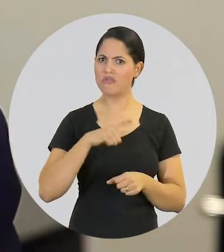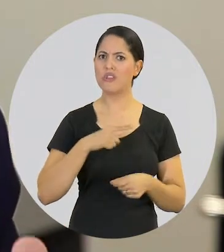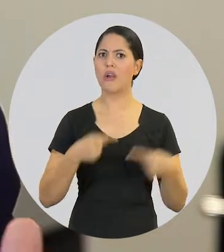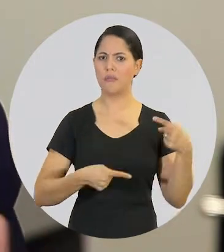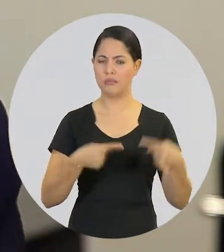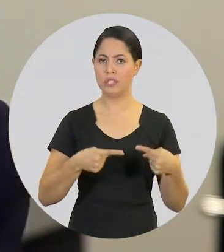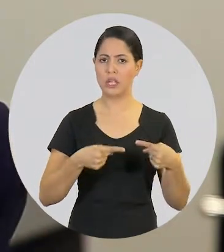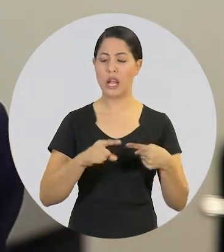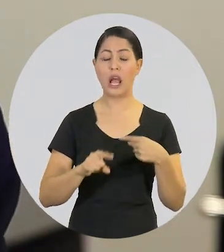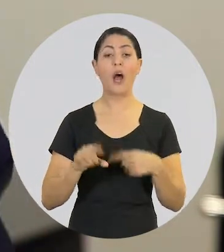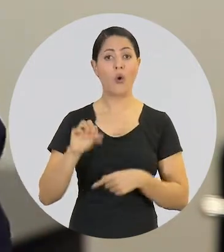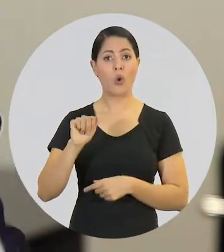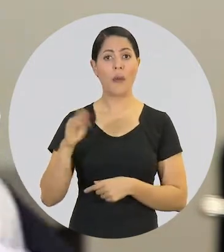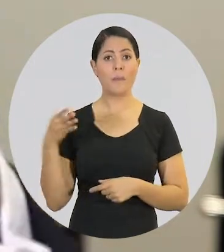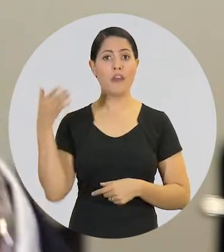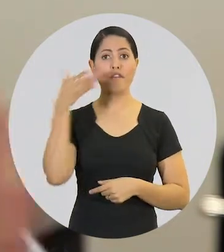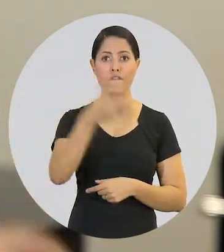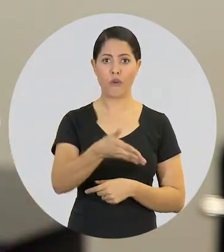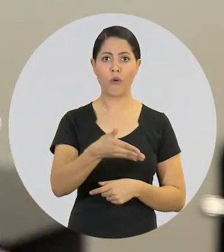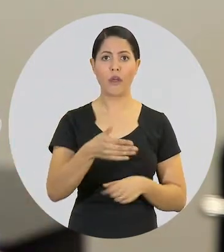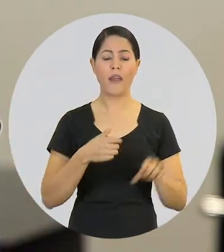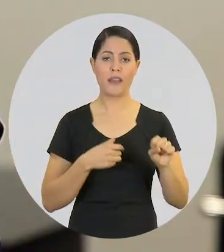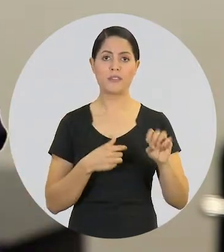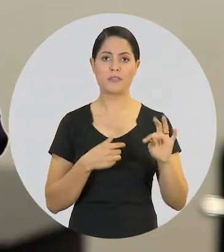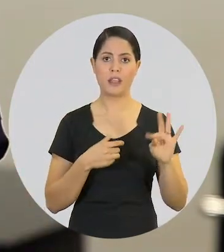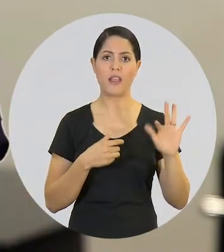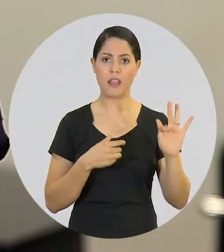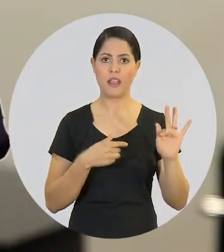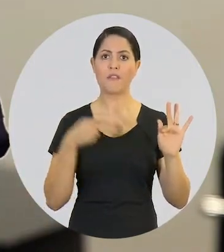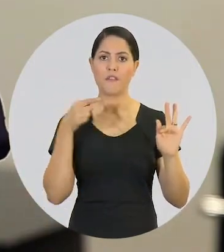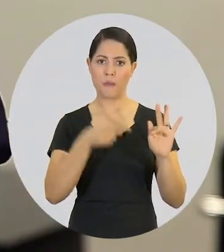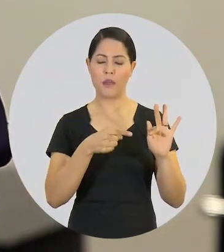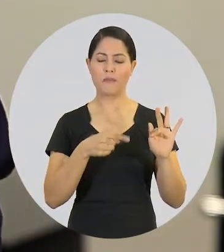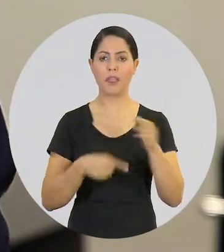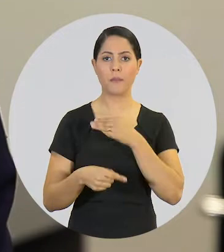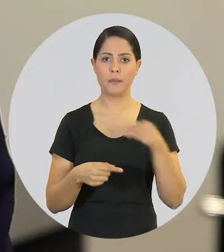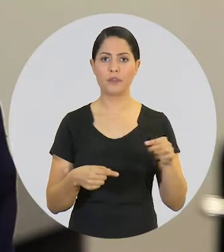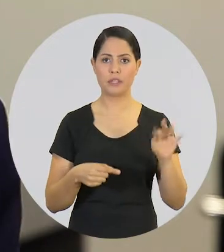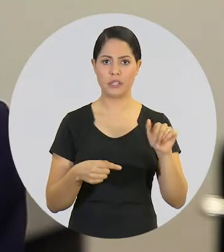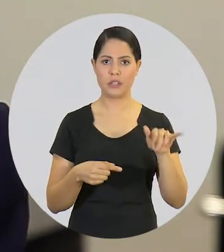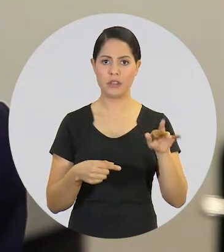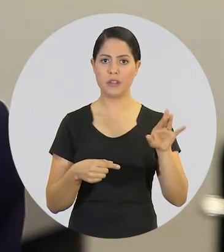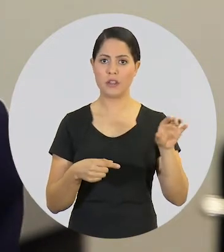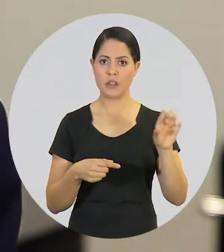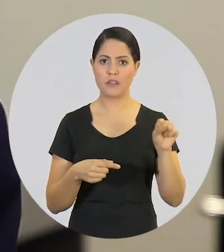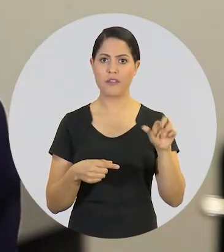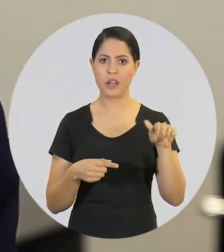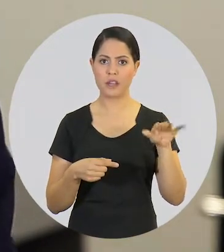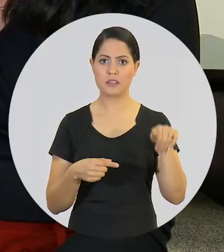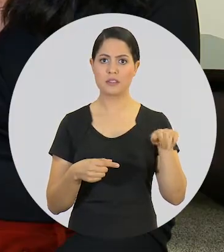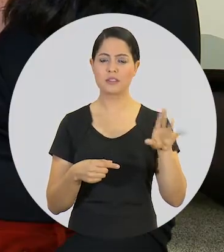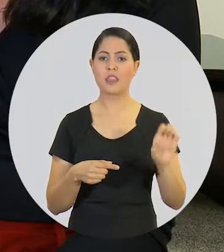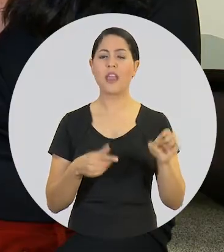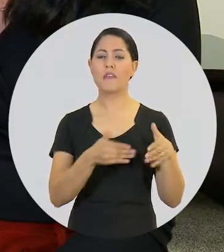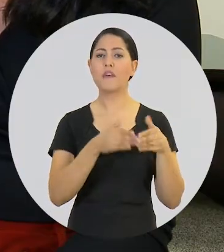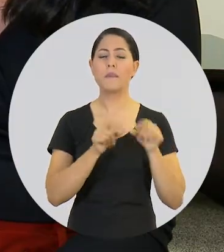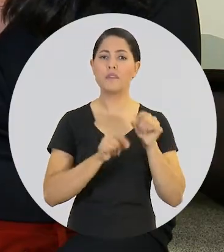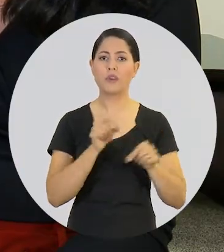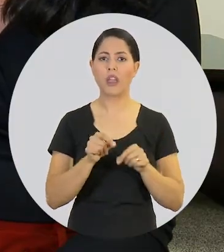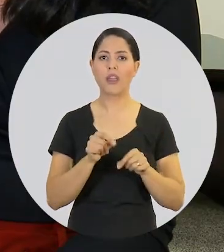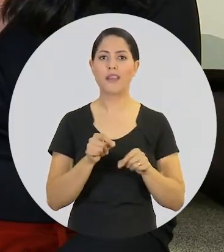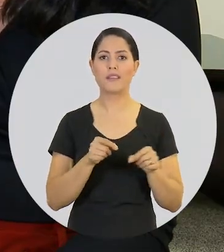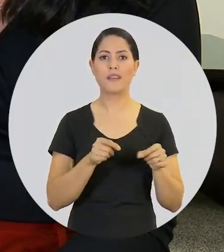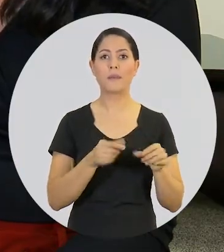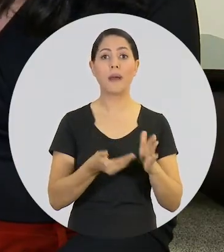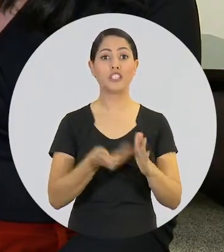do Brasil. E a OAB foi ao Supremo Tribunal Federal, ainda nosso saudoso ministro Teori Zavascki, requerer exatamente